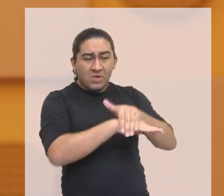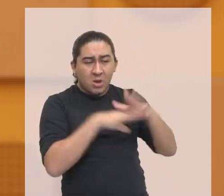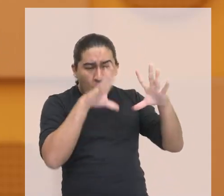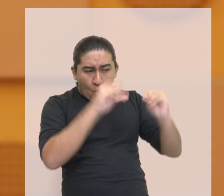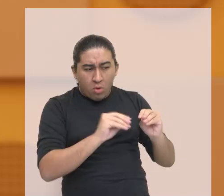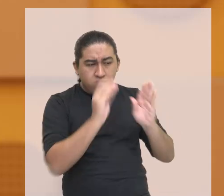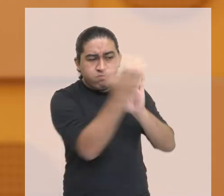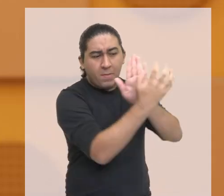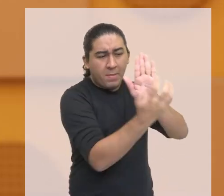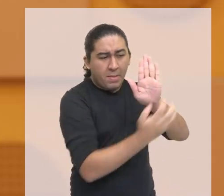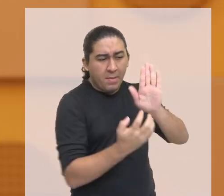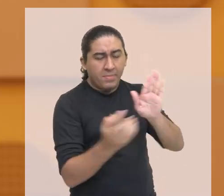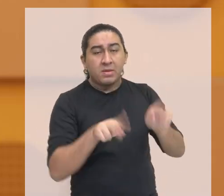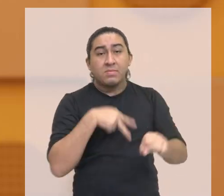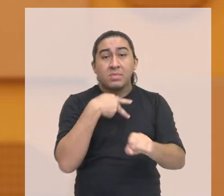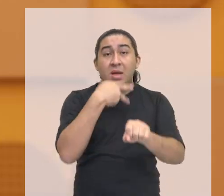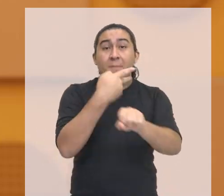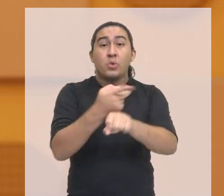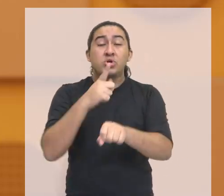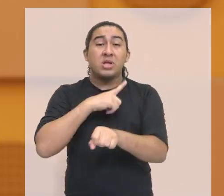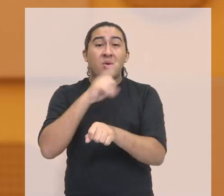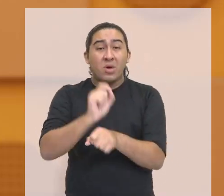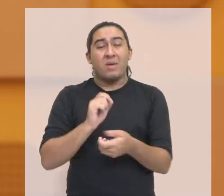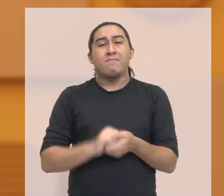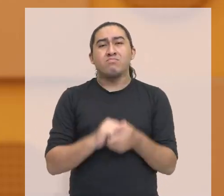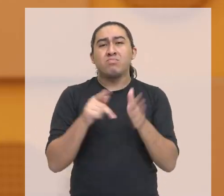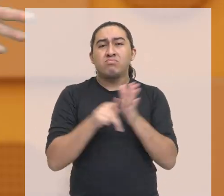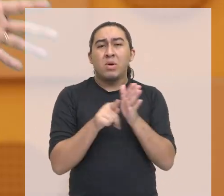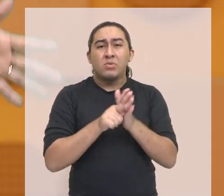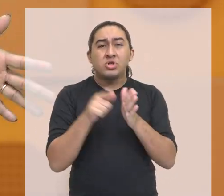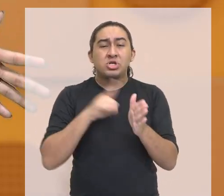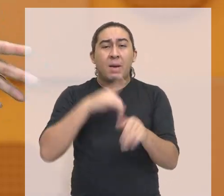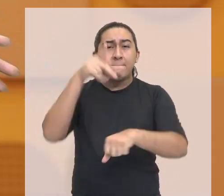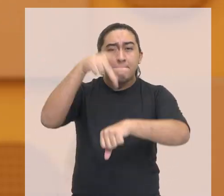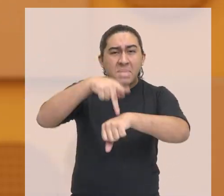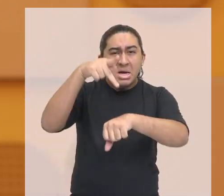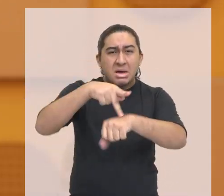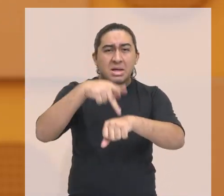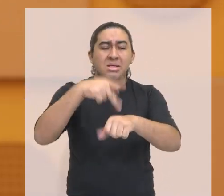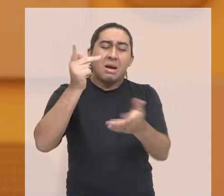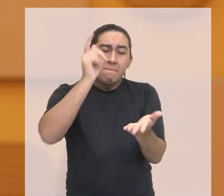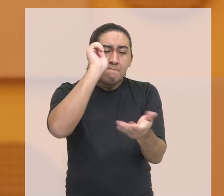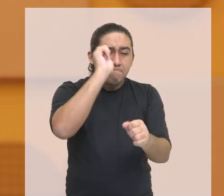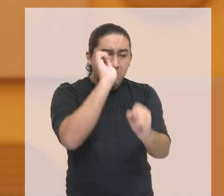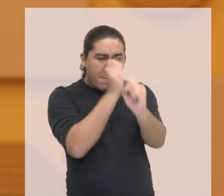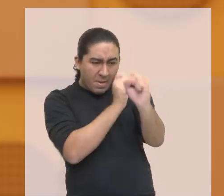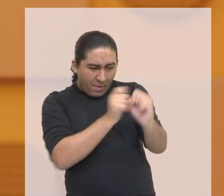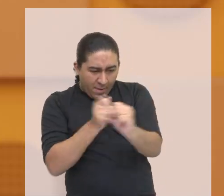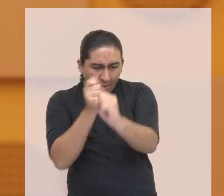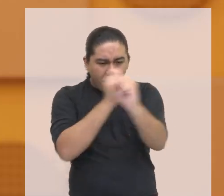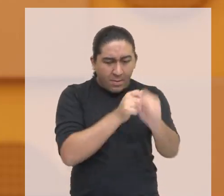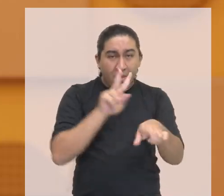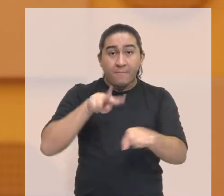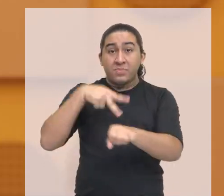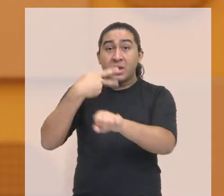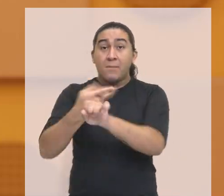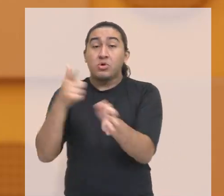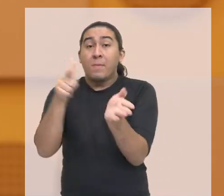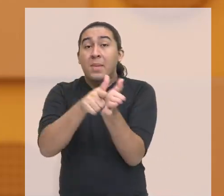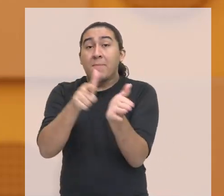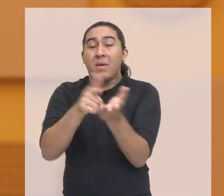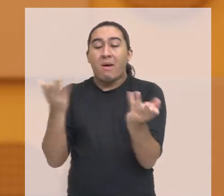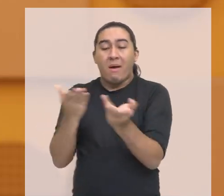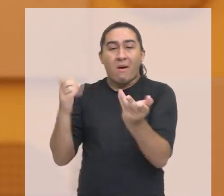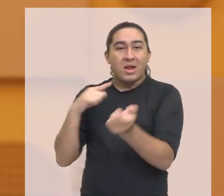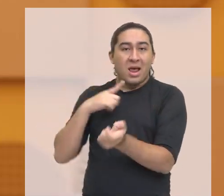cavernas, depois foi para um pedaço de argila, né, que lá com os sumérios, depois foi para o papel e agora estamos no